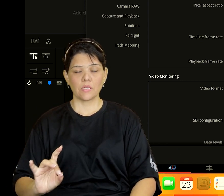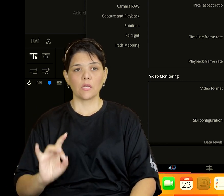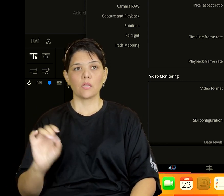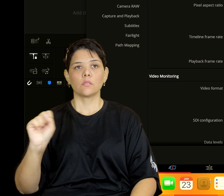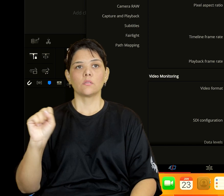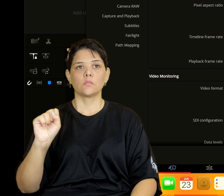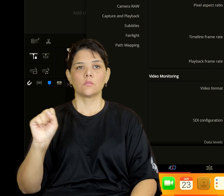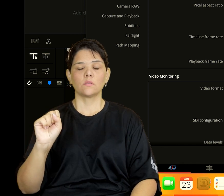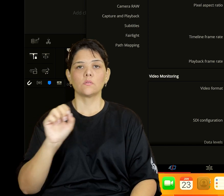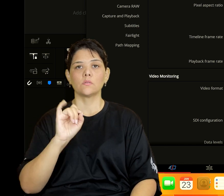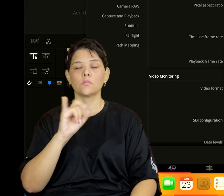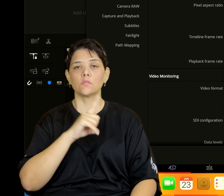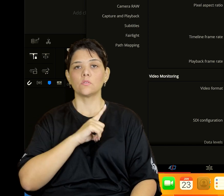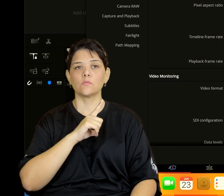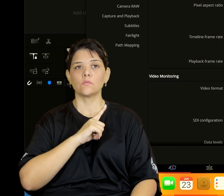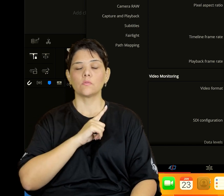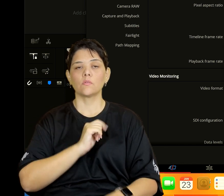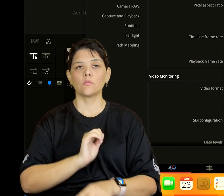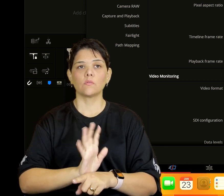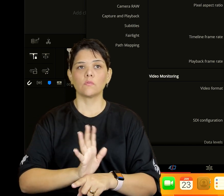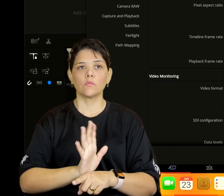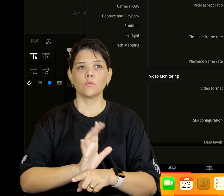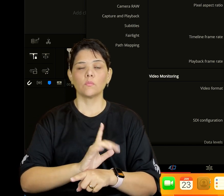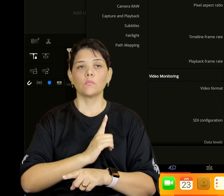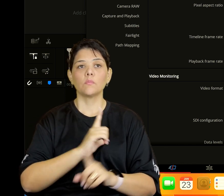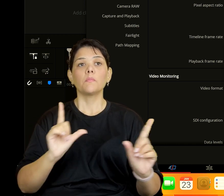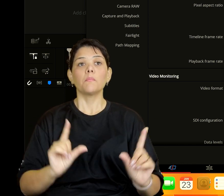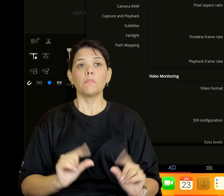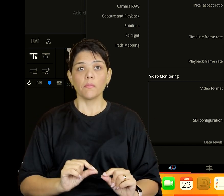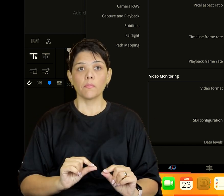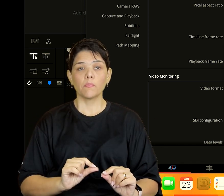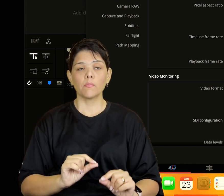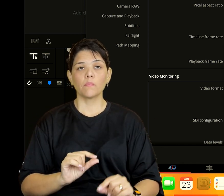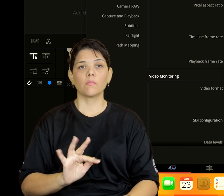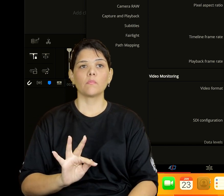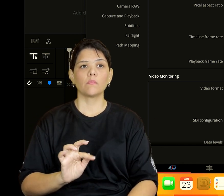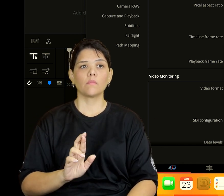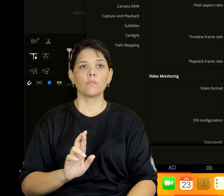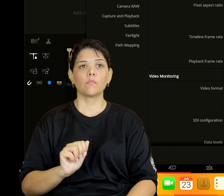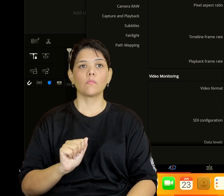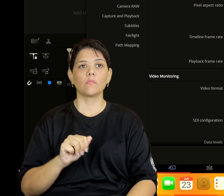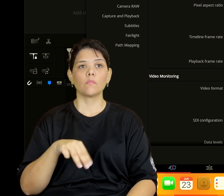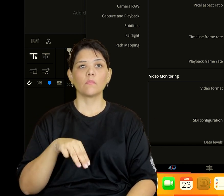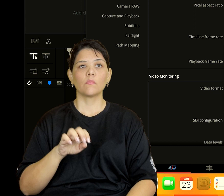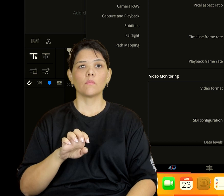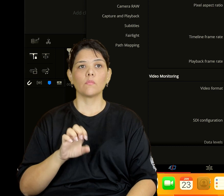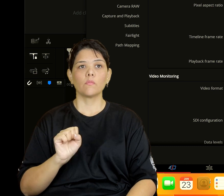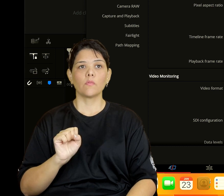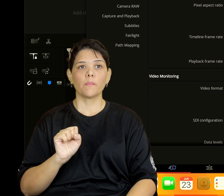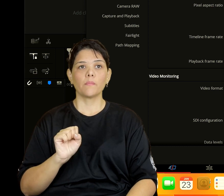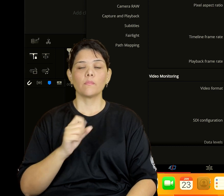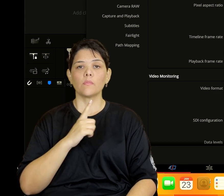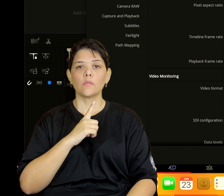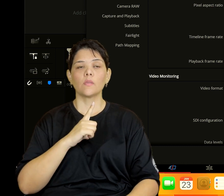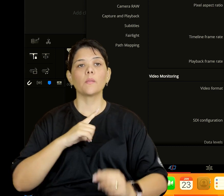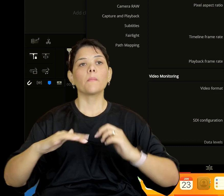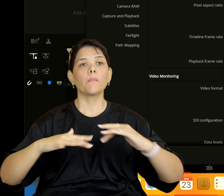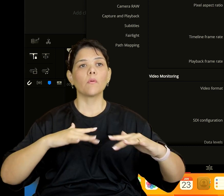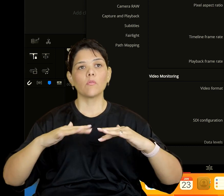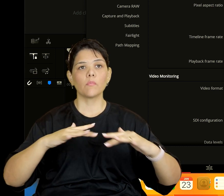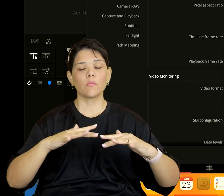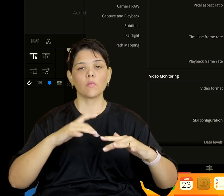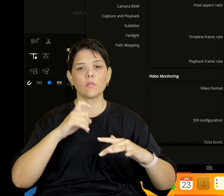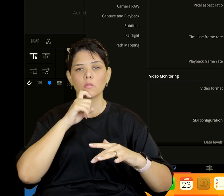Se você tiver um filme com menos, conforme você tem menos frames, você tem uma movimentação mais